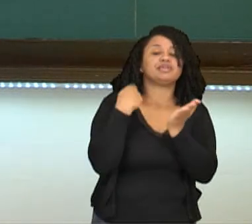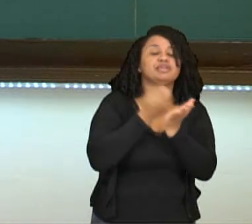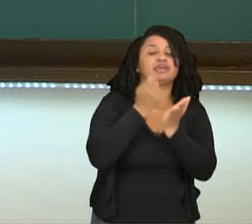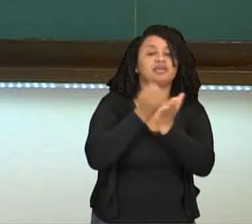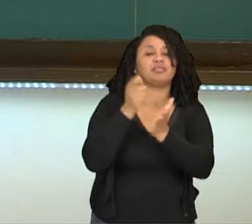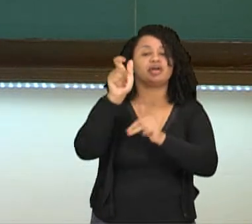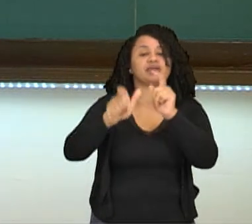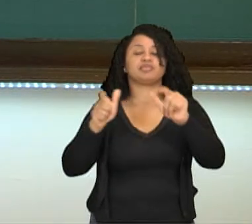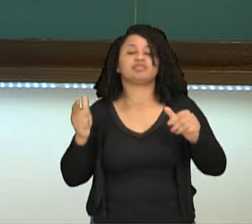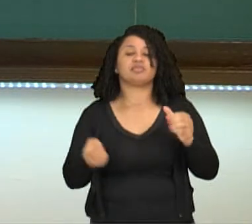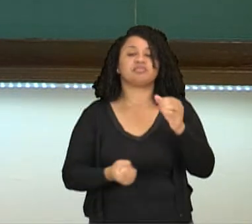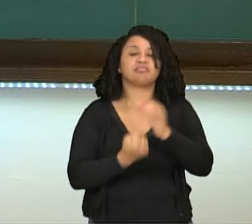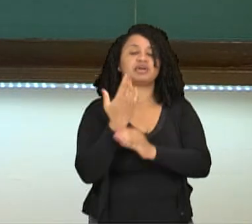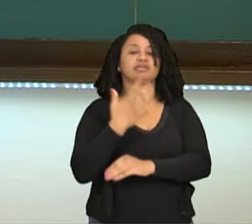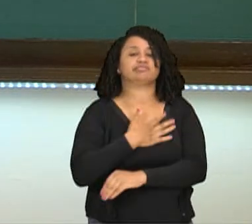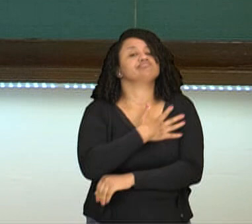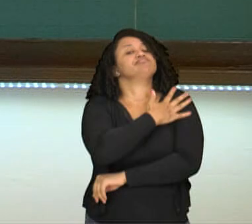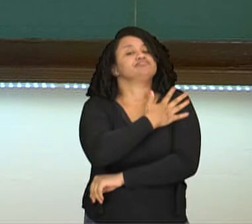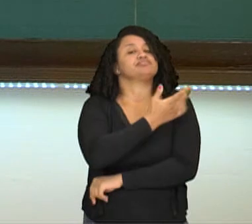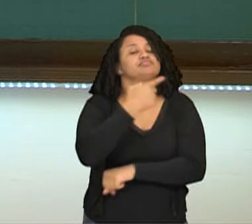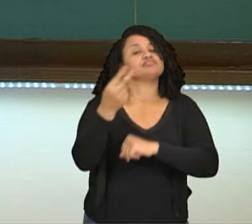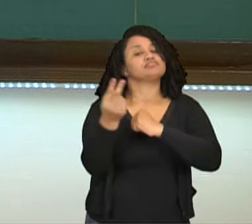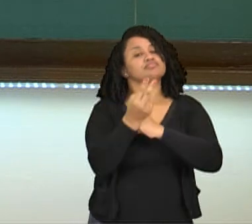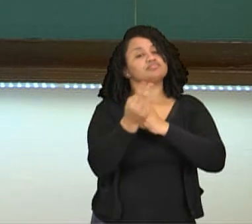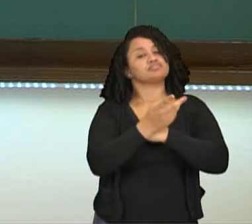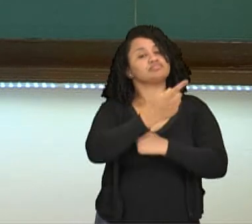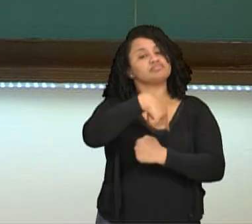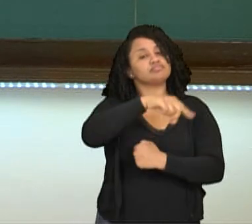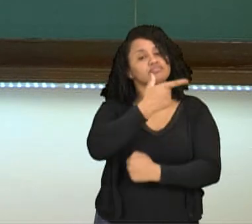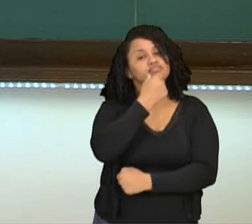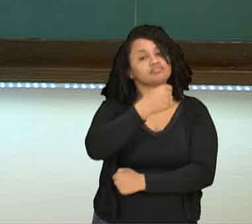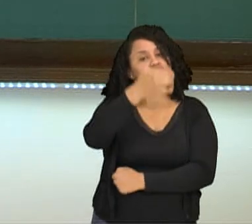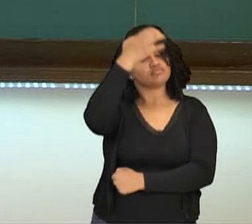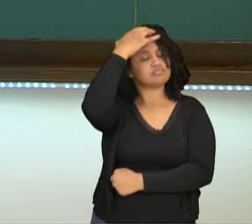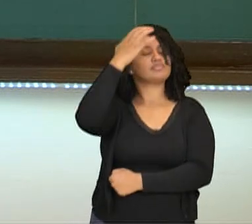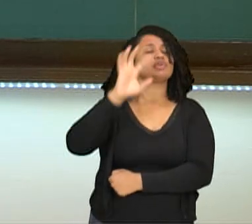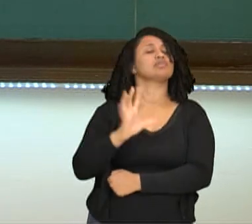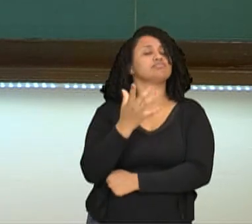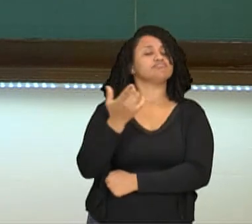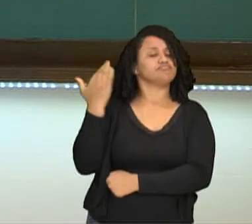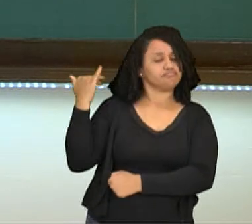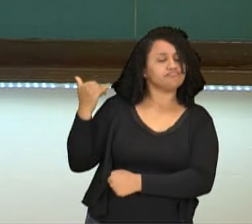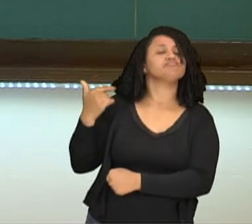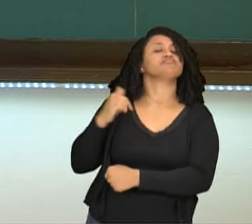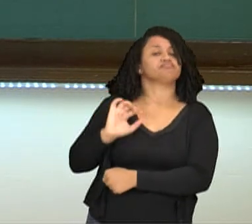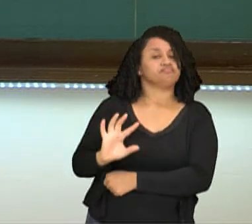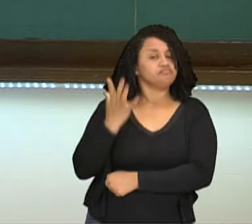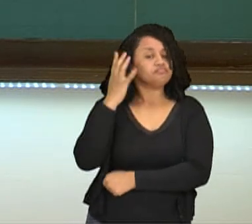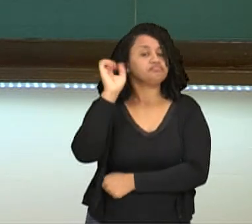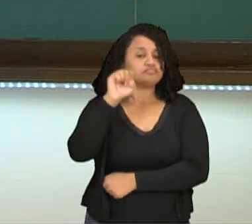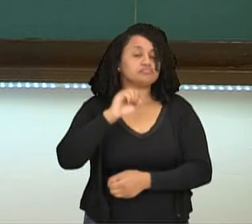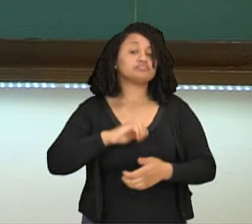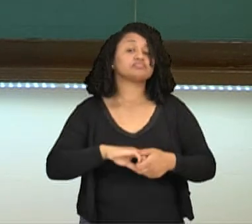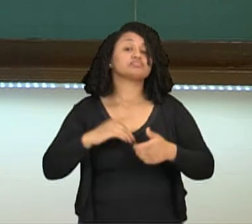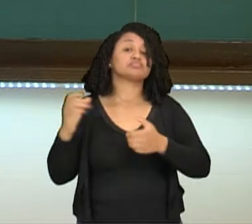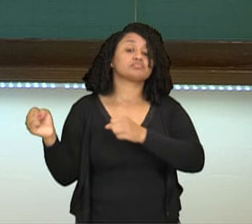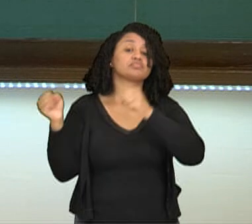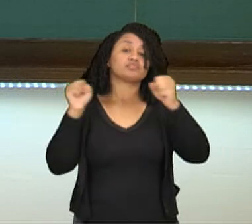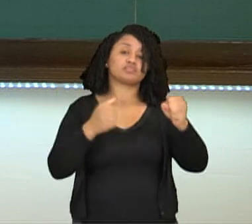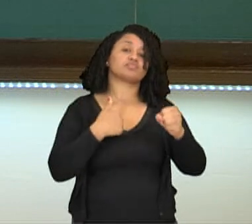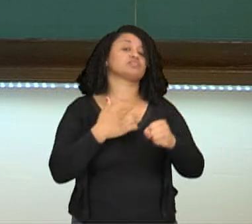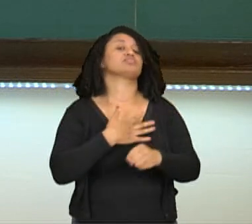indivíduos para formarem um exército para ele. Isso acontecia muito na época. E com esse poder do